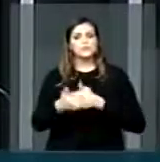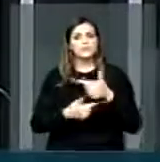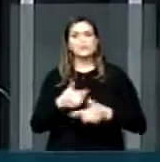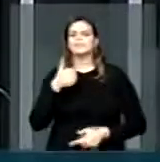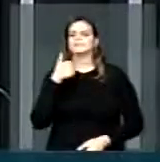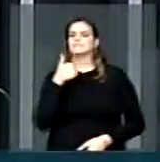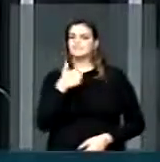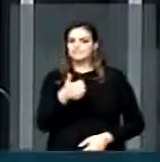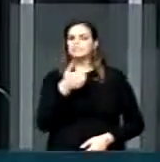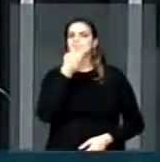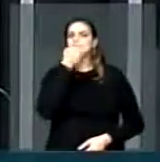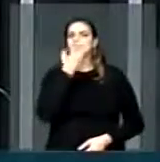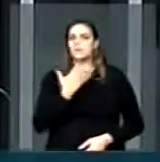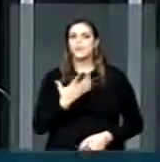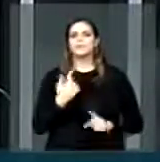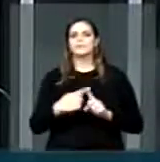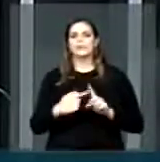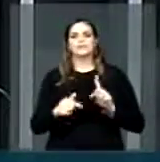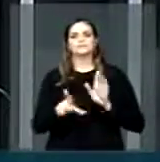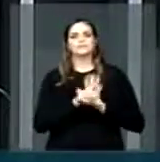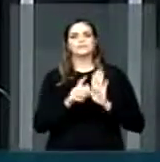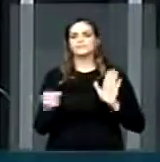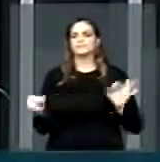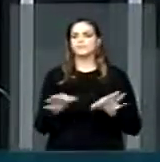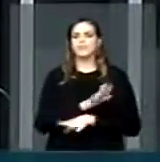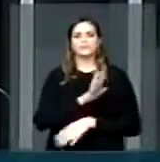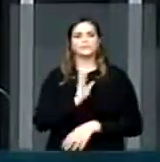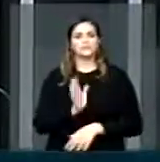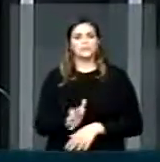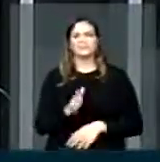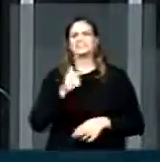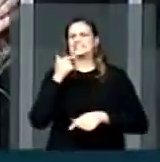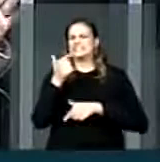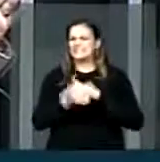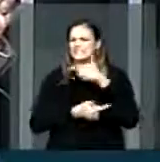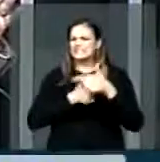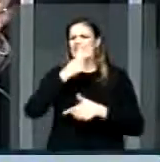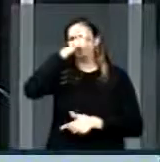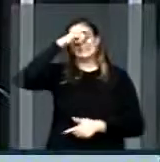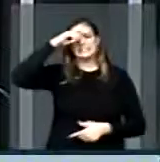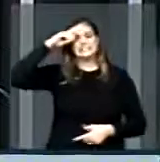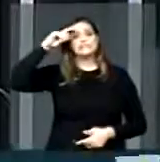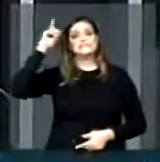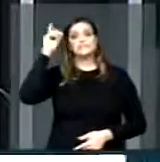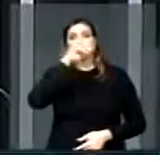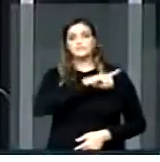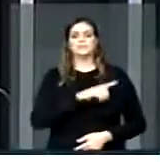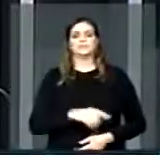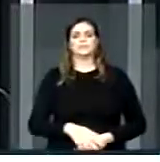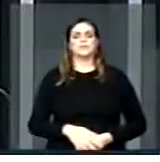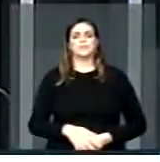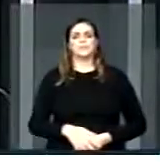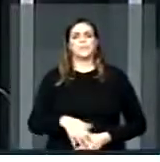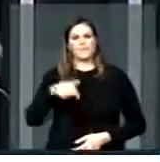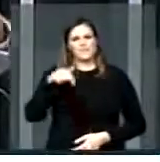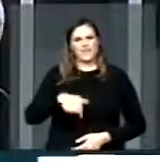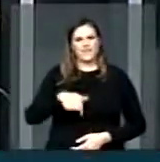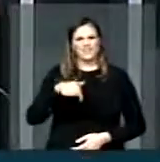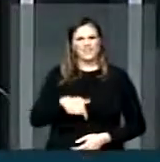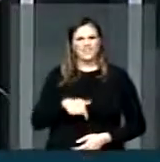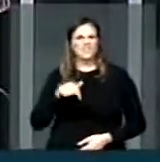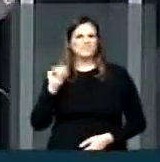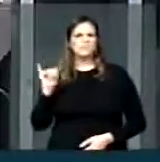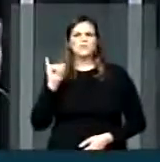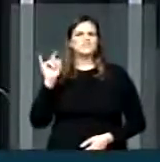pena, aqueles ofícios, aquelas idas a Recife, porque não é uma coisa grande para a gente que está aqui na grande cidade, mas